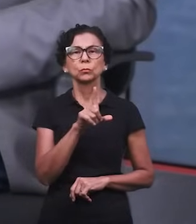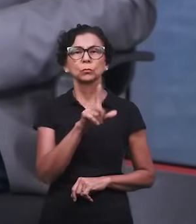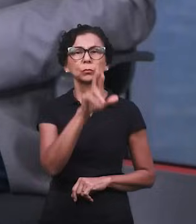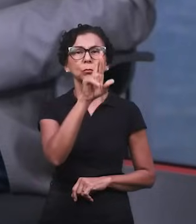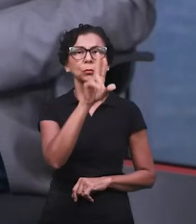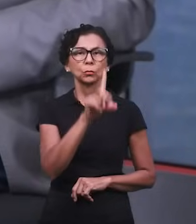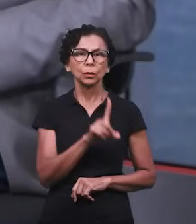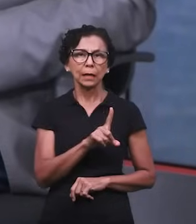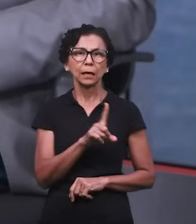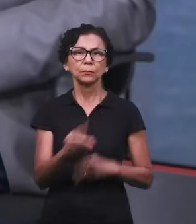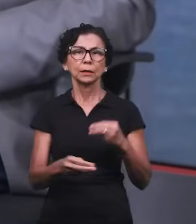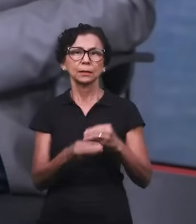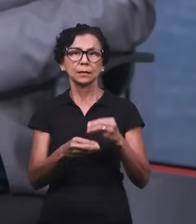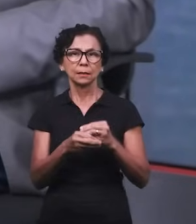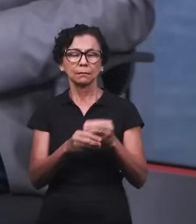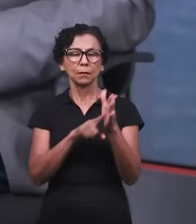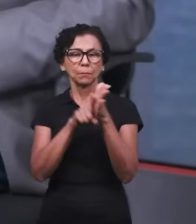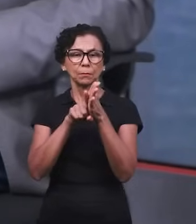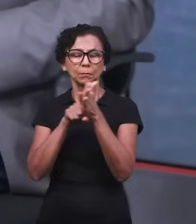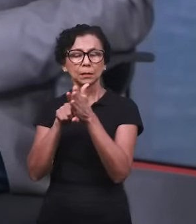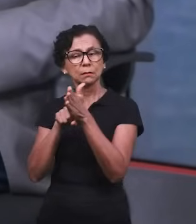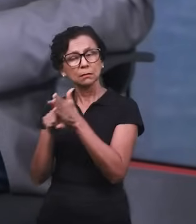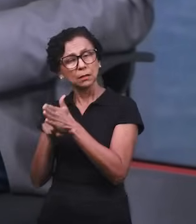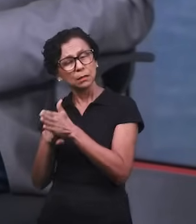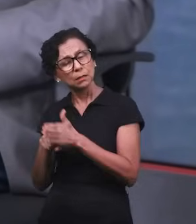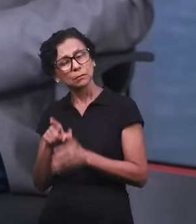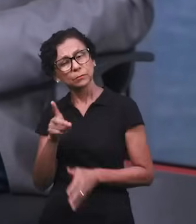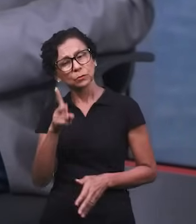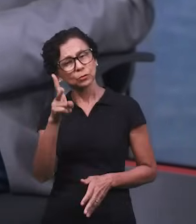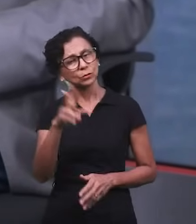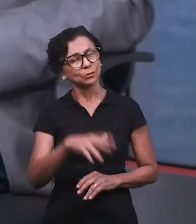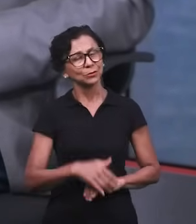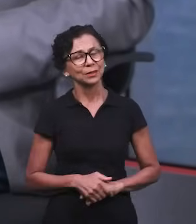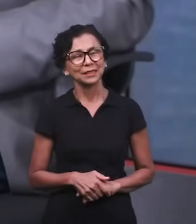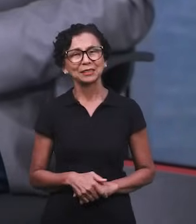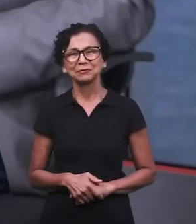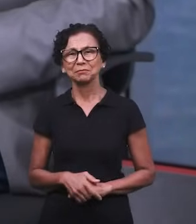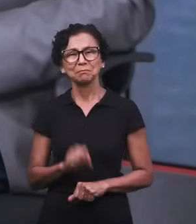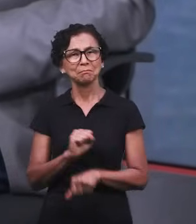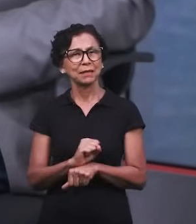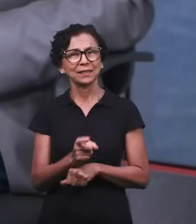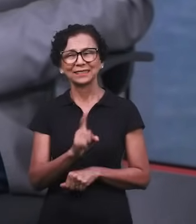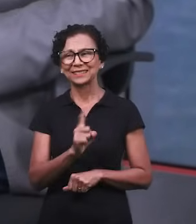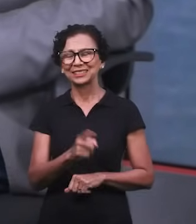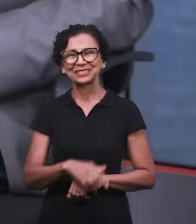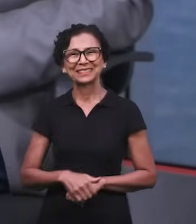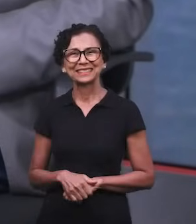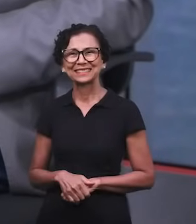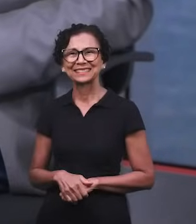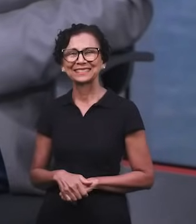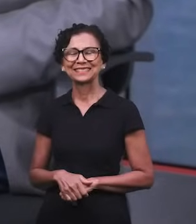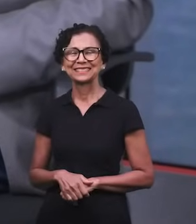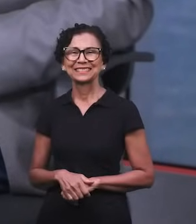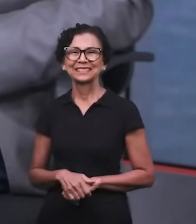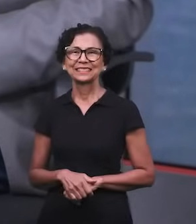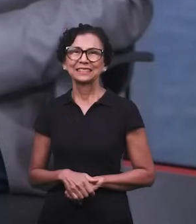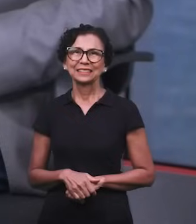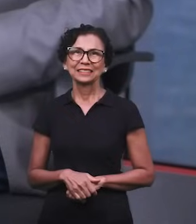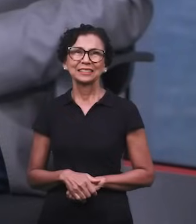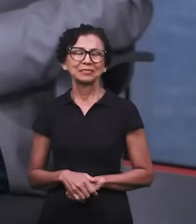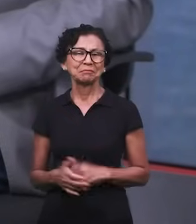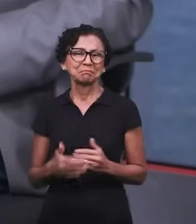mais. O dia inteiro, a qualquer momento, é momento para surgir uma ideia nova. Isso mesmo. Muito bem, eu fiz questão de